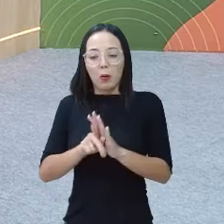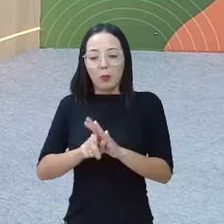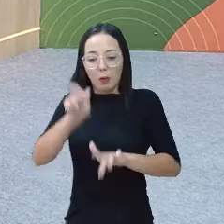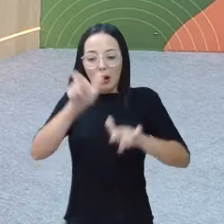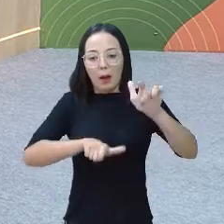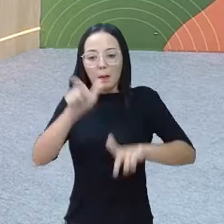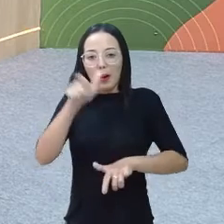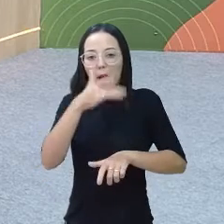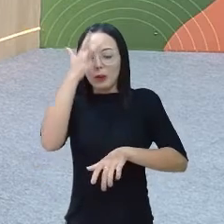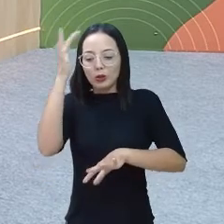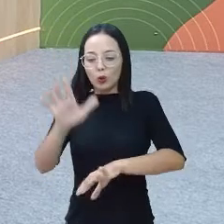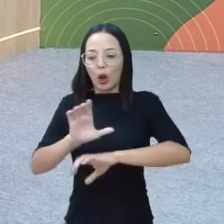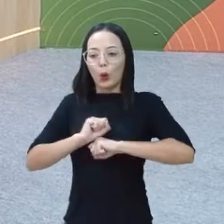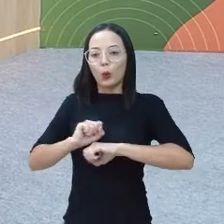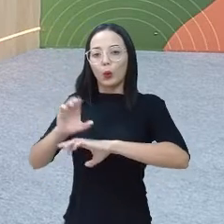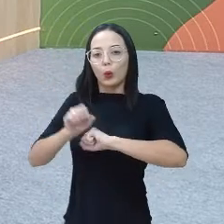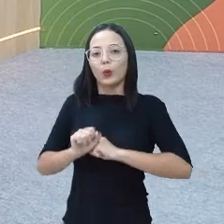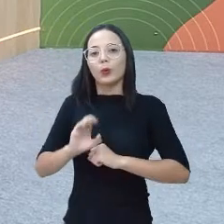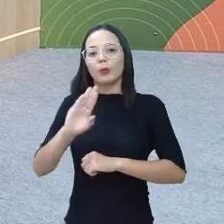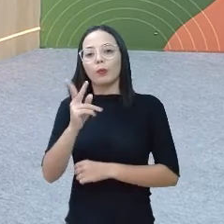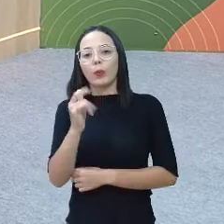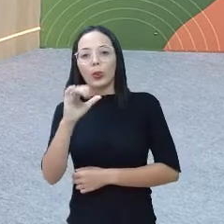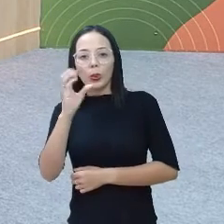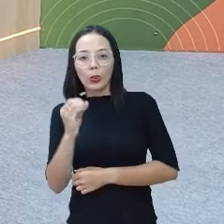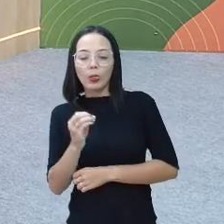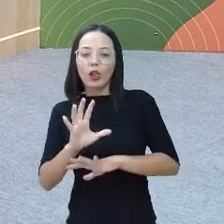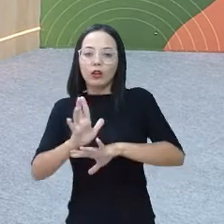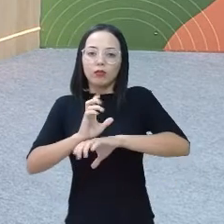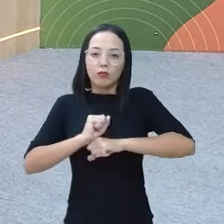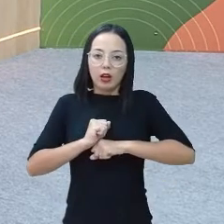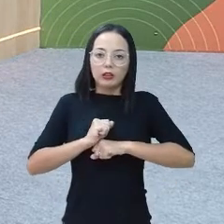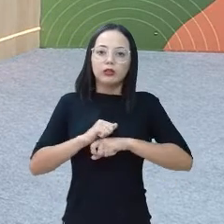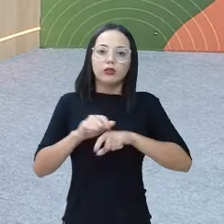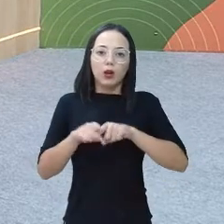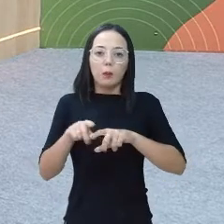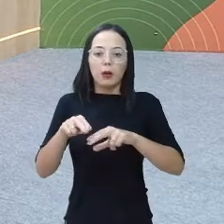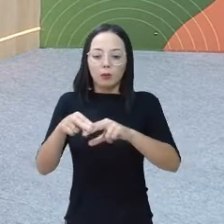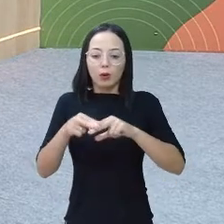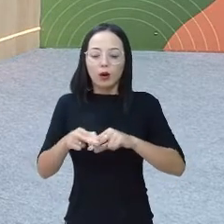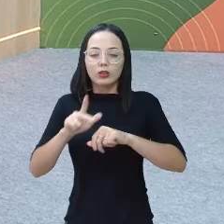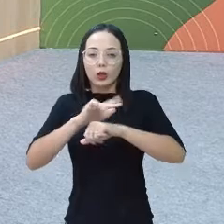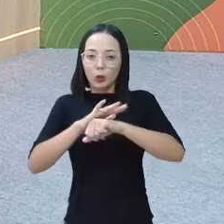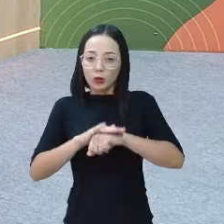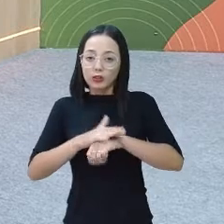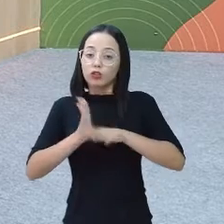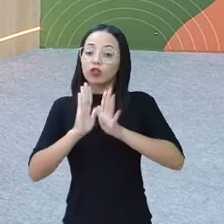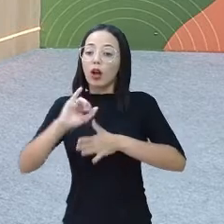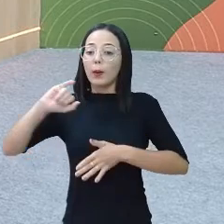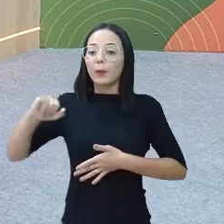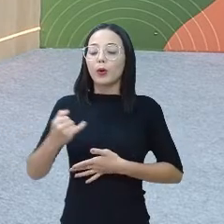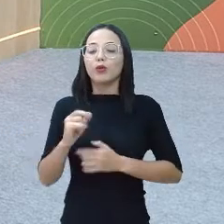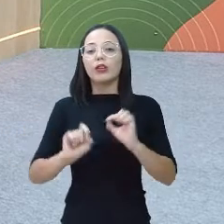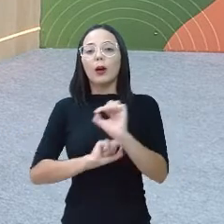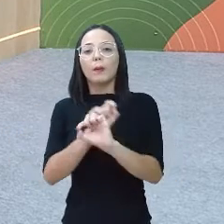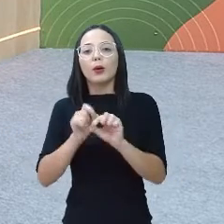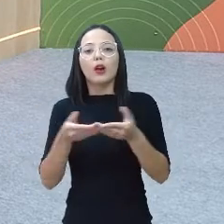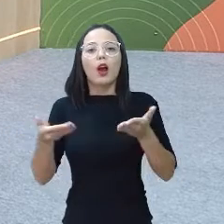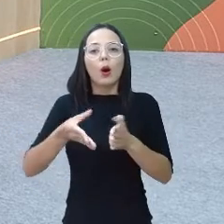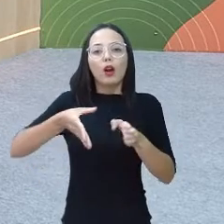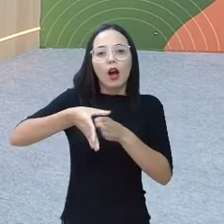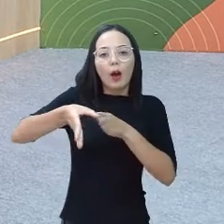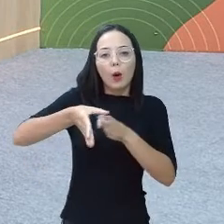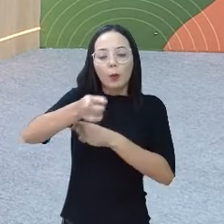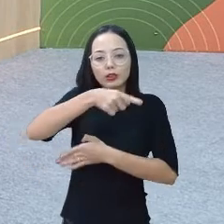casos de chikungunya, pessoas estão sendo vitimadas, né, pela doença. Então já aproveita para fazer a recomendação